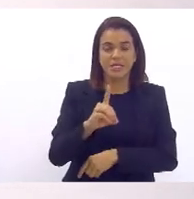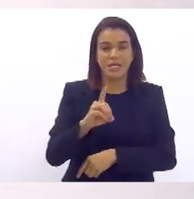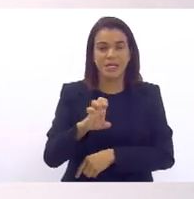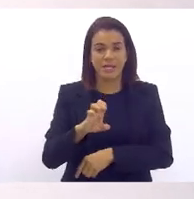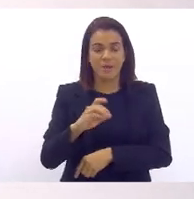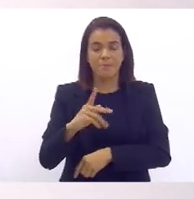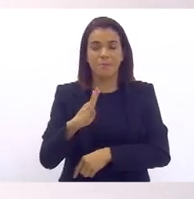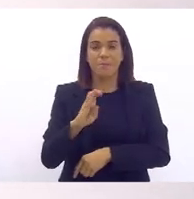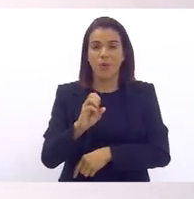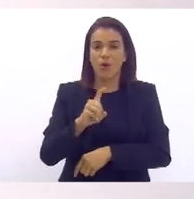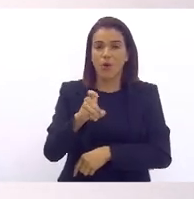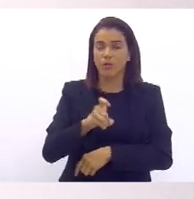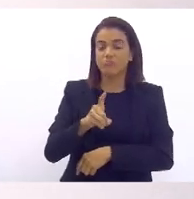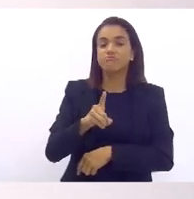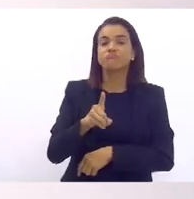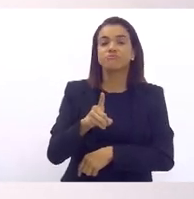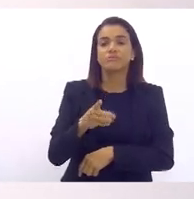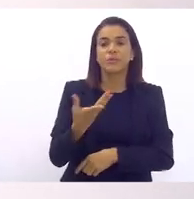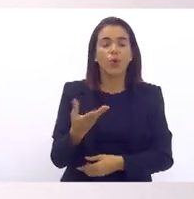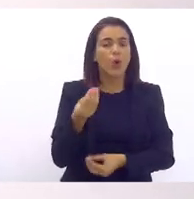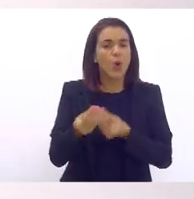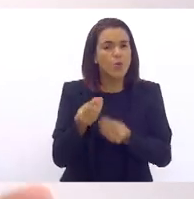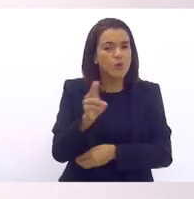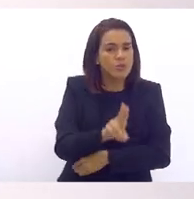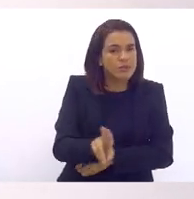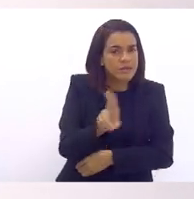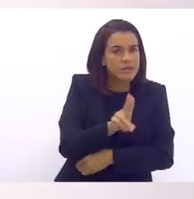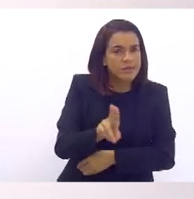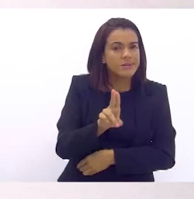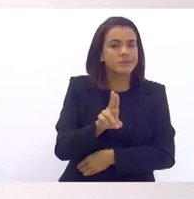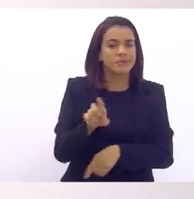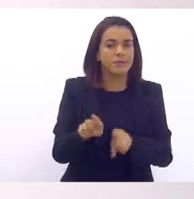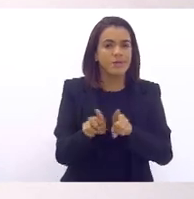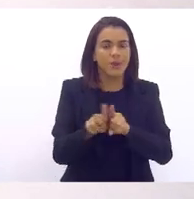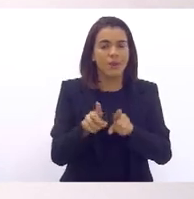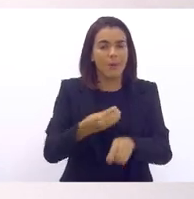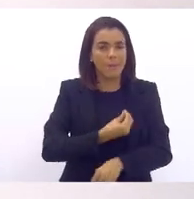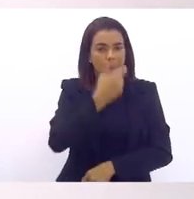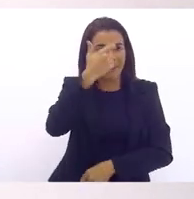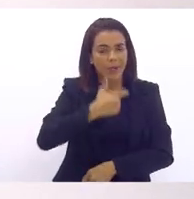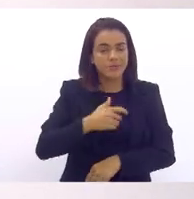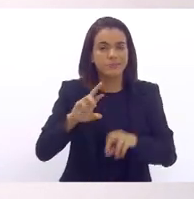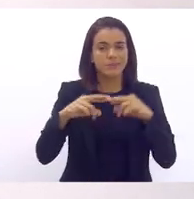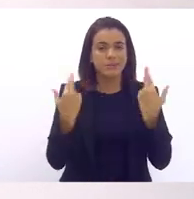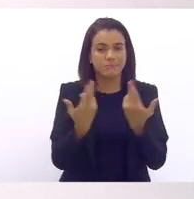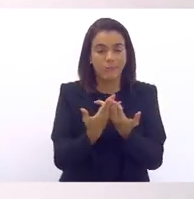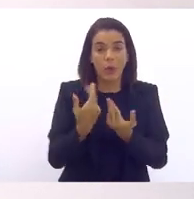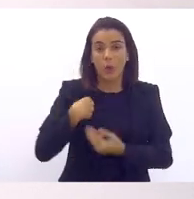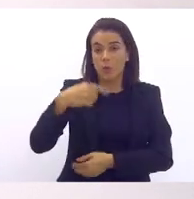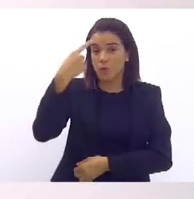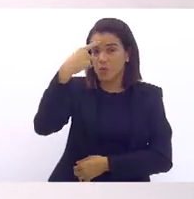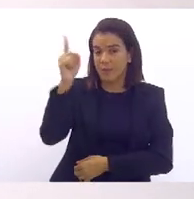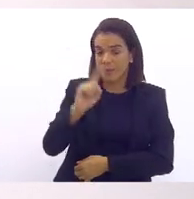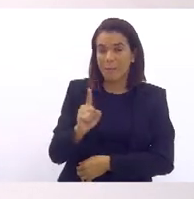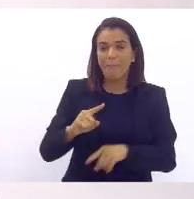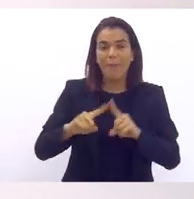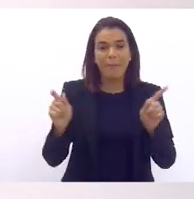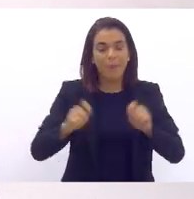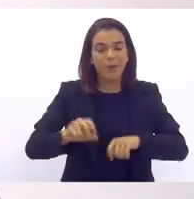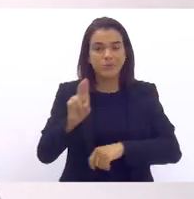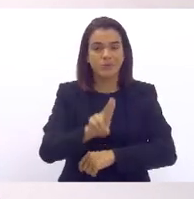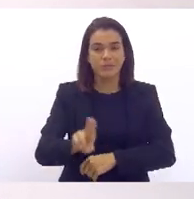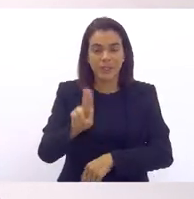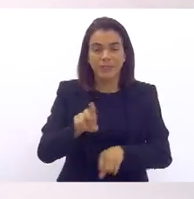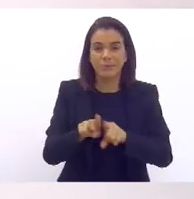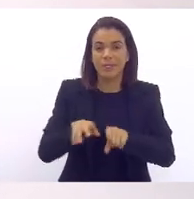com a com a fnep como é que a gente utiliza isso e eu participei de uma reunião essa semana que isso eu não nem sabia mas pode ser utilizado